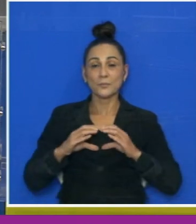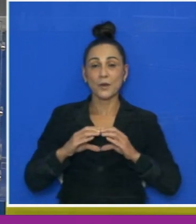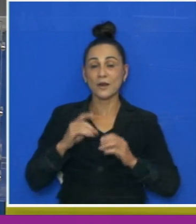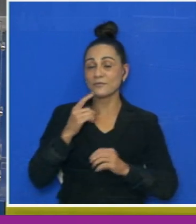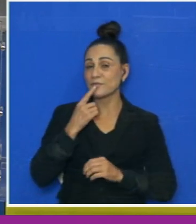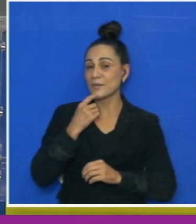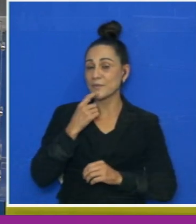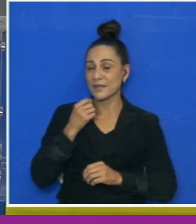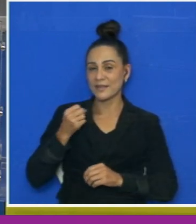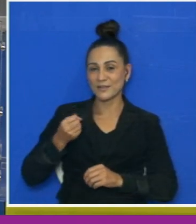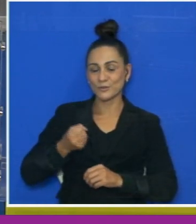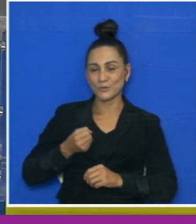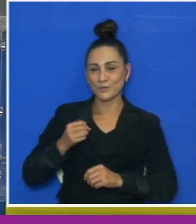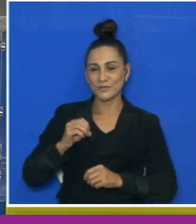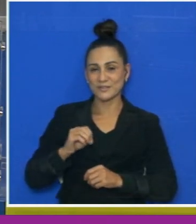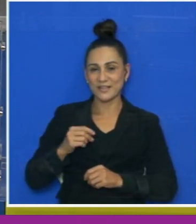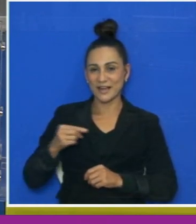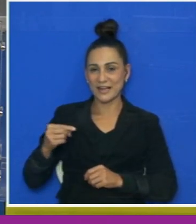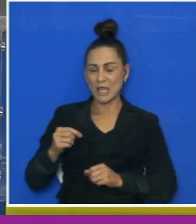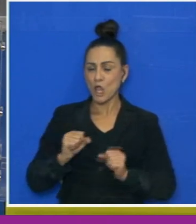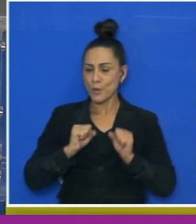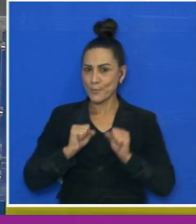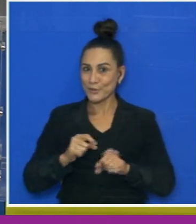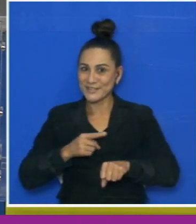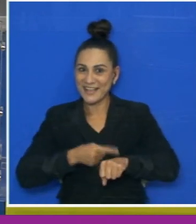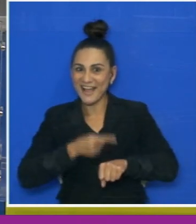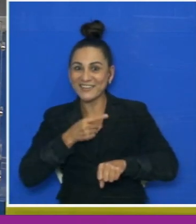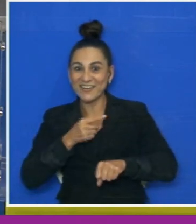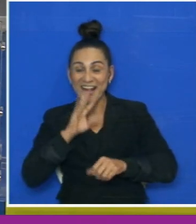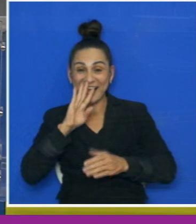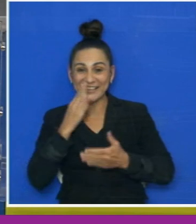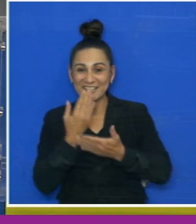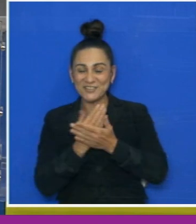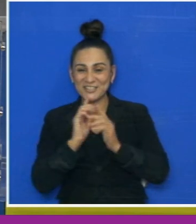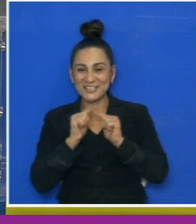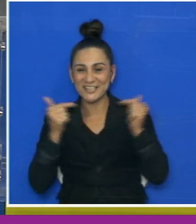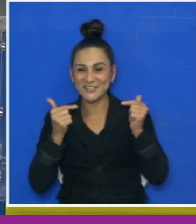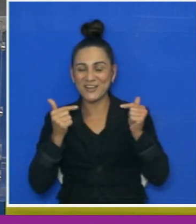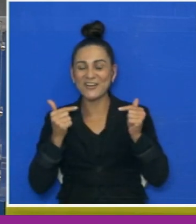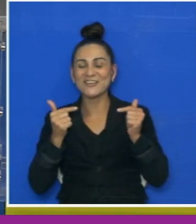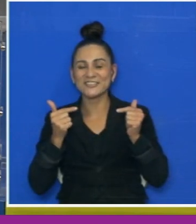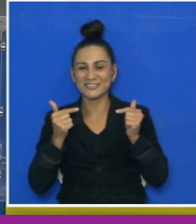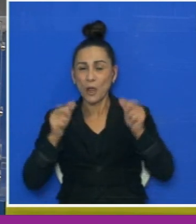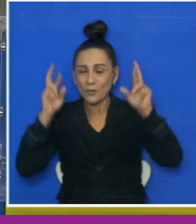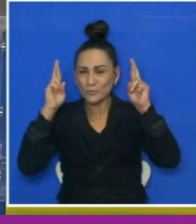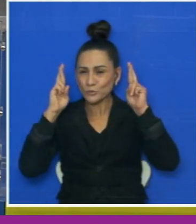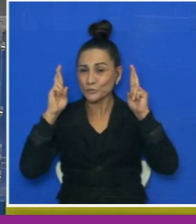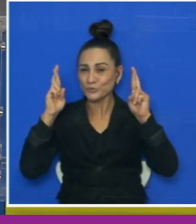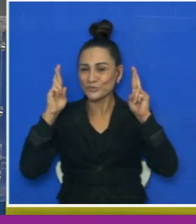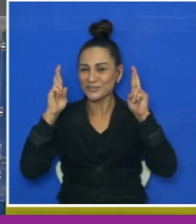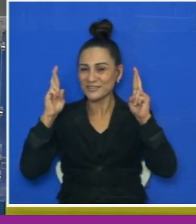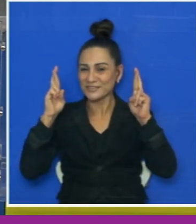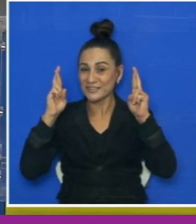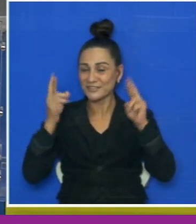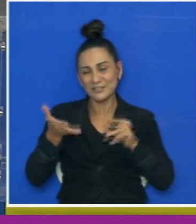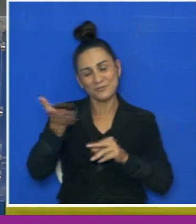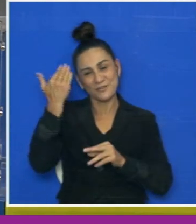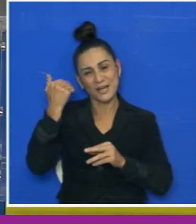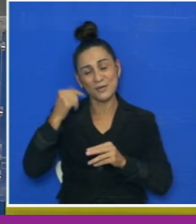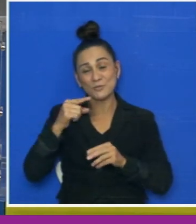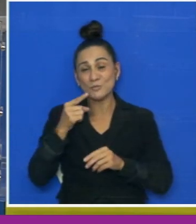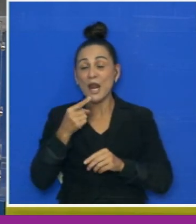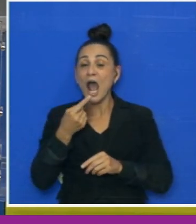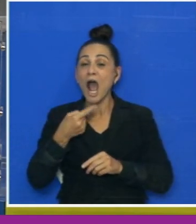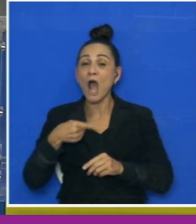Bola vermelha número 01. E pode ser agora, hein? Acredite na sorte. Cruze os dedos. E vamos lá